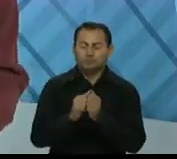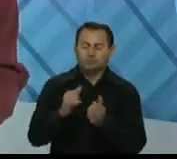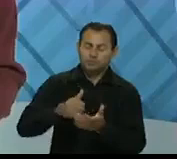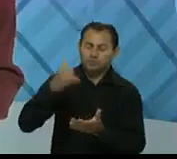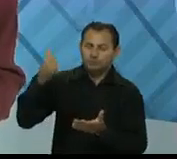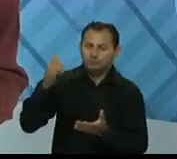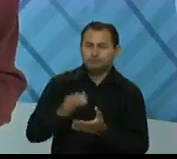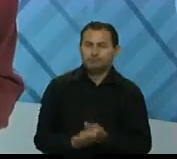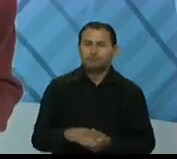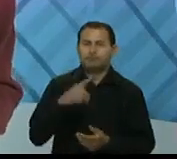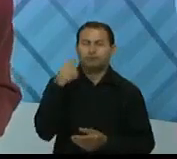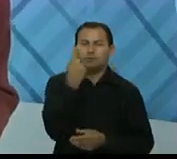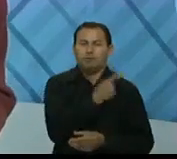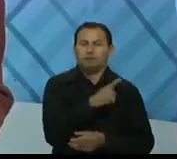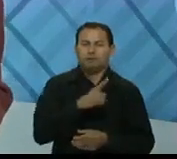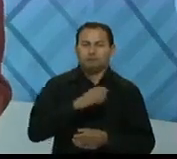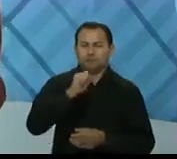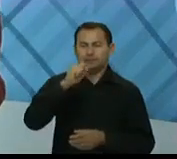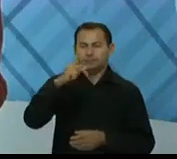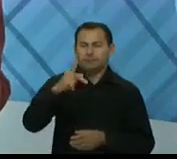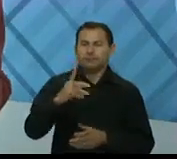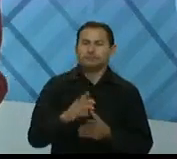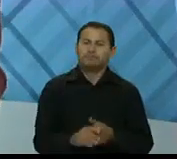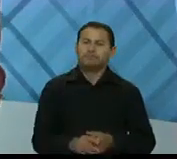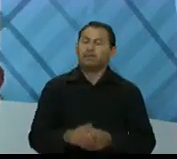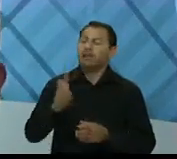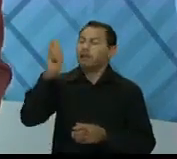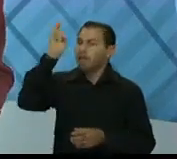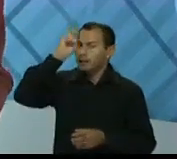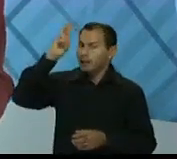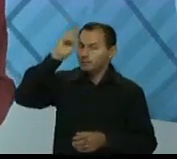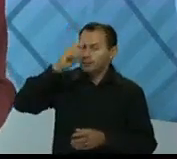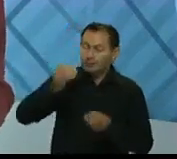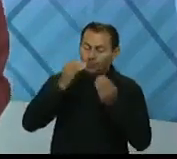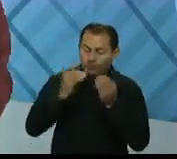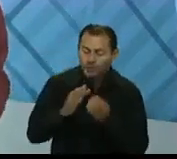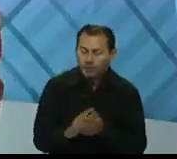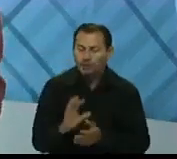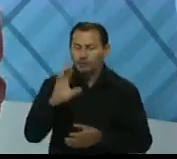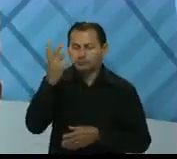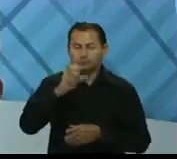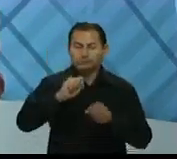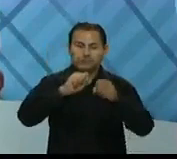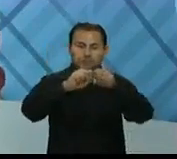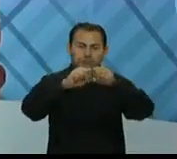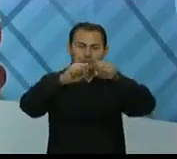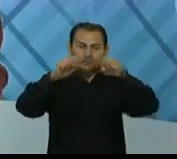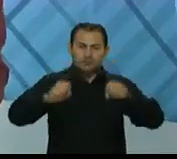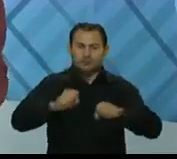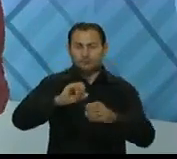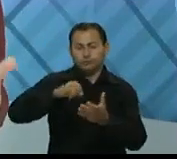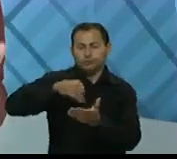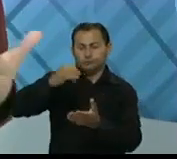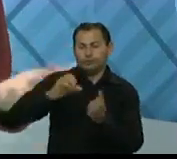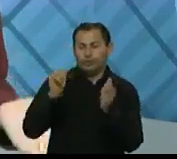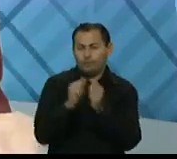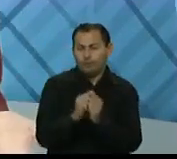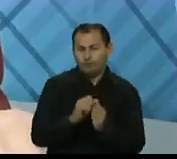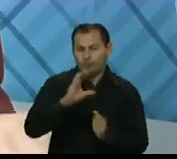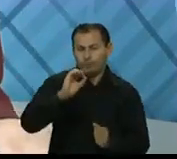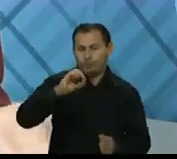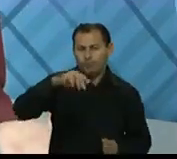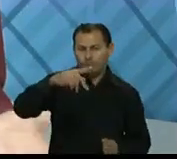juro. Então, nós temos essa situação. Então, se ele relembrar como funciona o sistema de juro composto, sabendo que ele